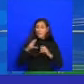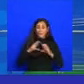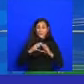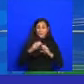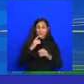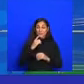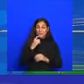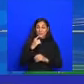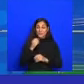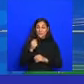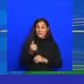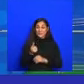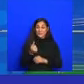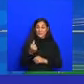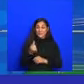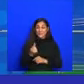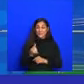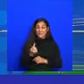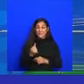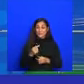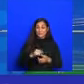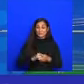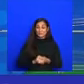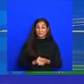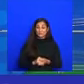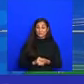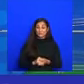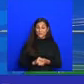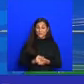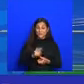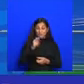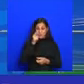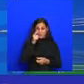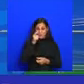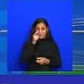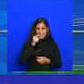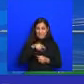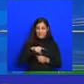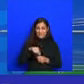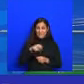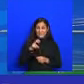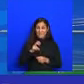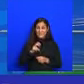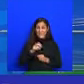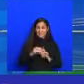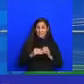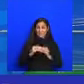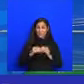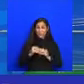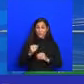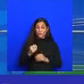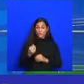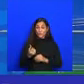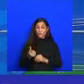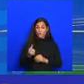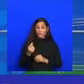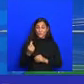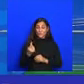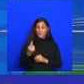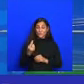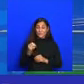61 bola vermelha número 61 vamos conferir as cinco dezenas sorteadas no concurso